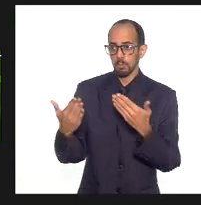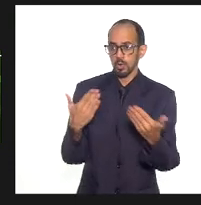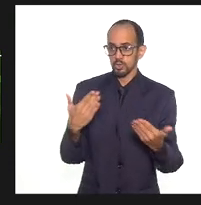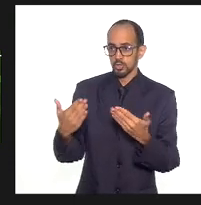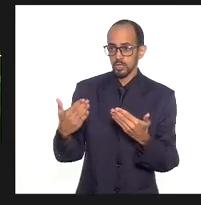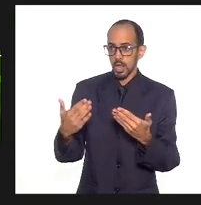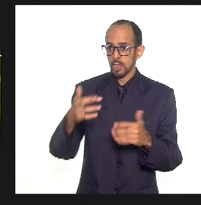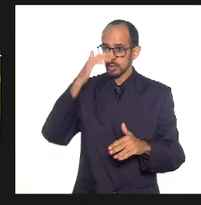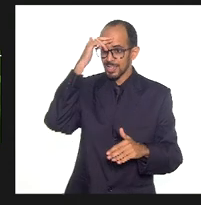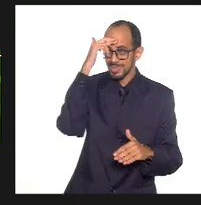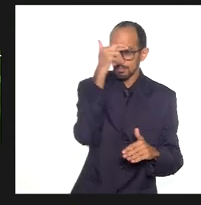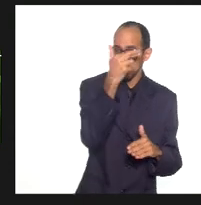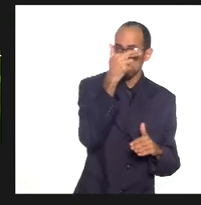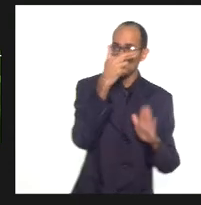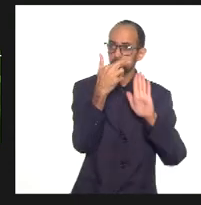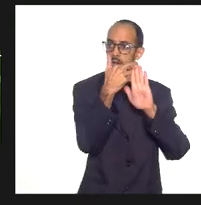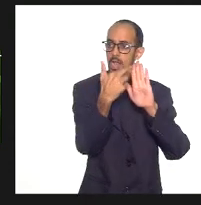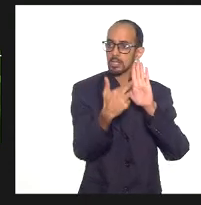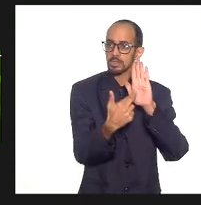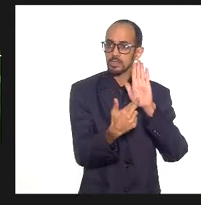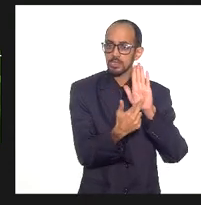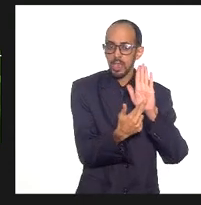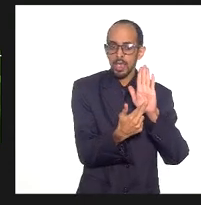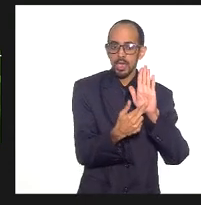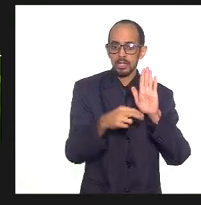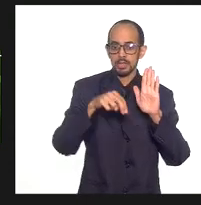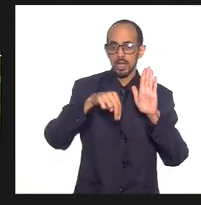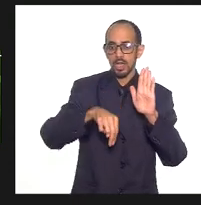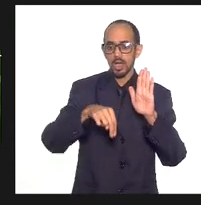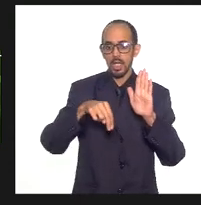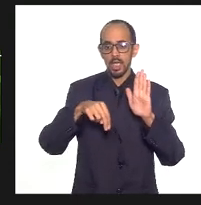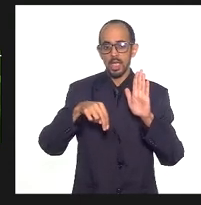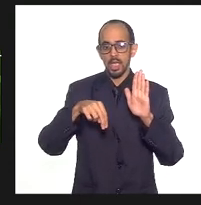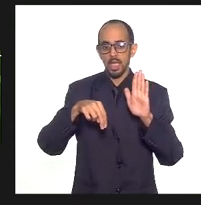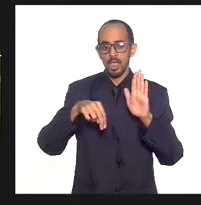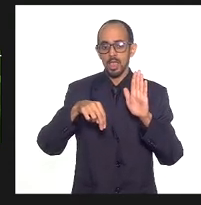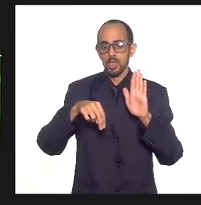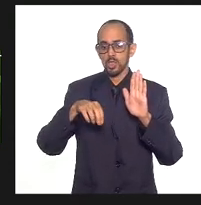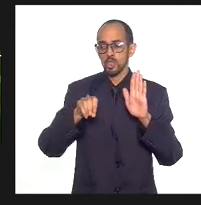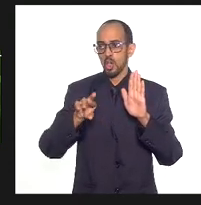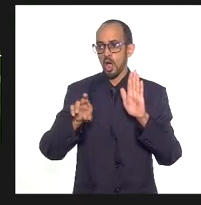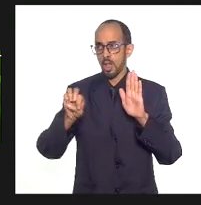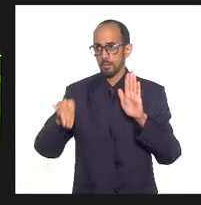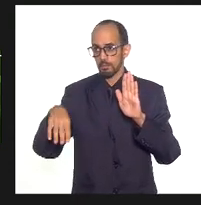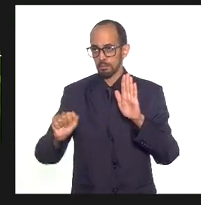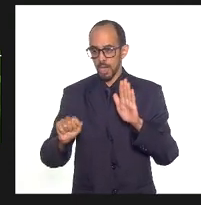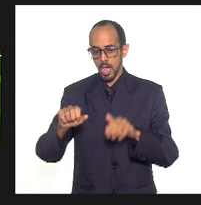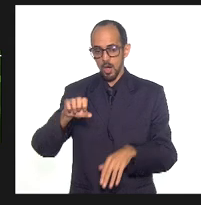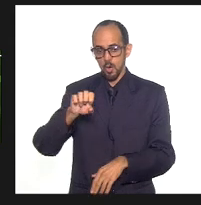o critério definido na RAMP 12 pela produção de cada campo.